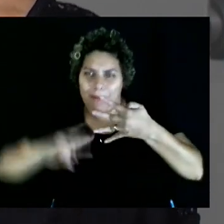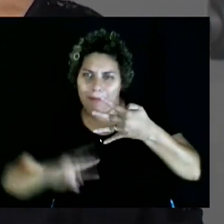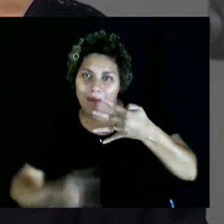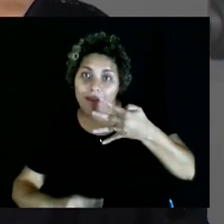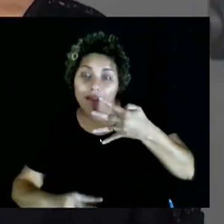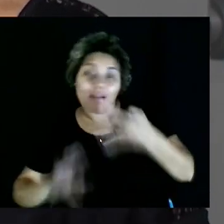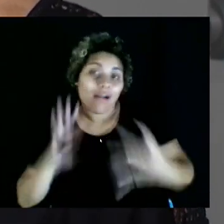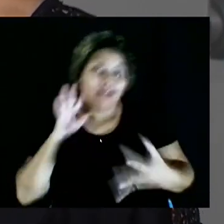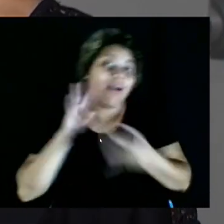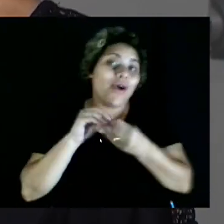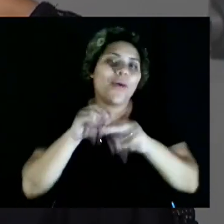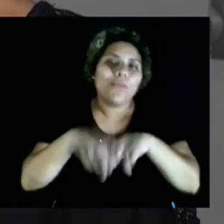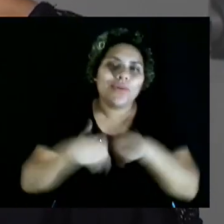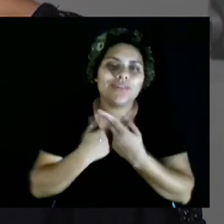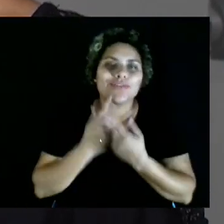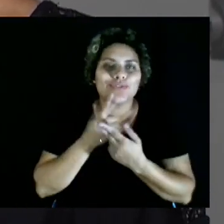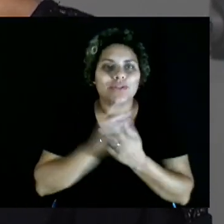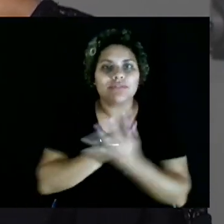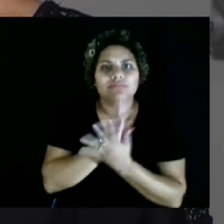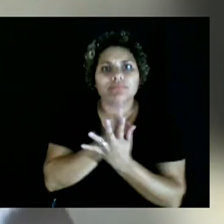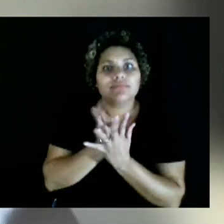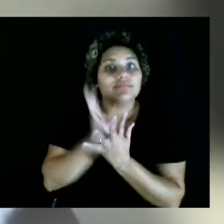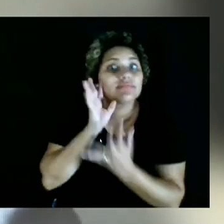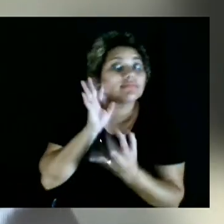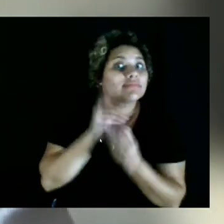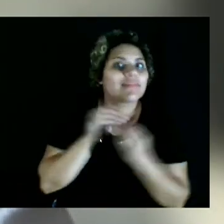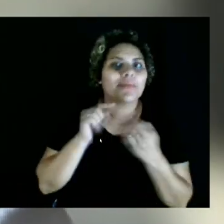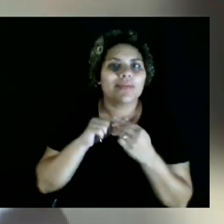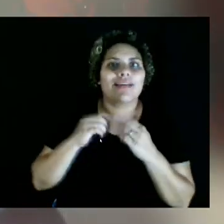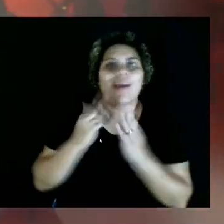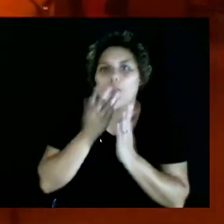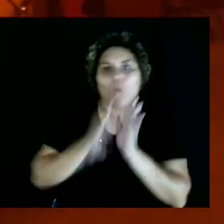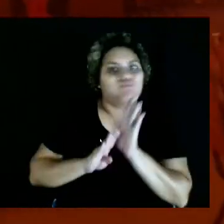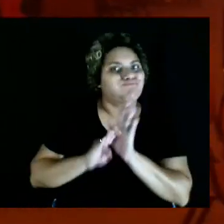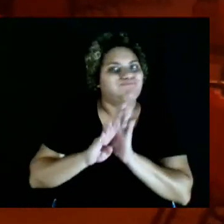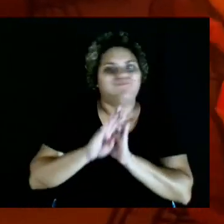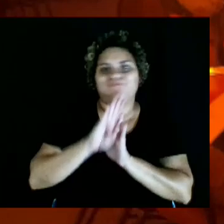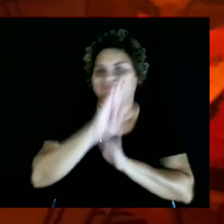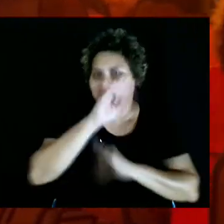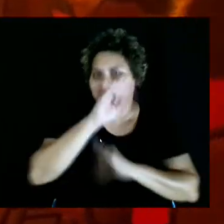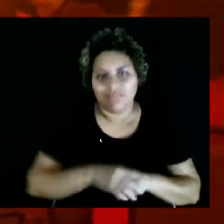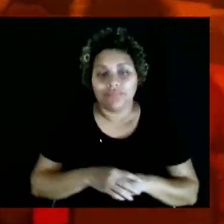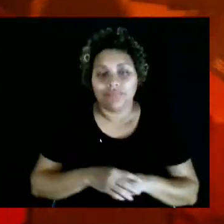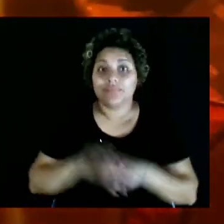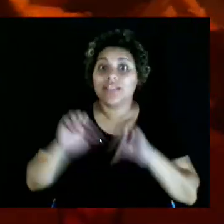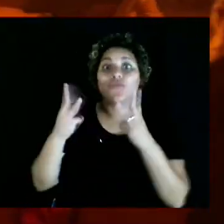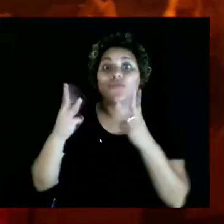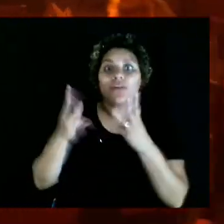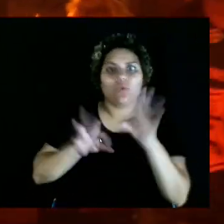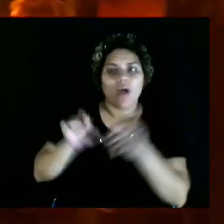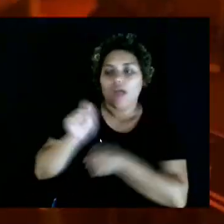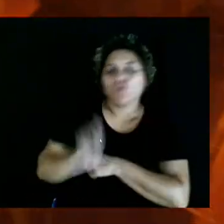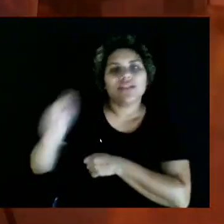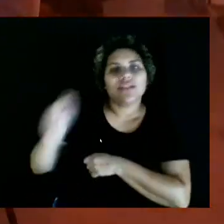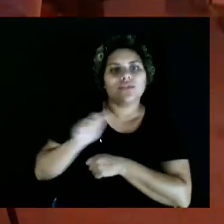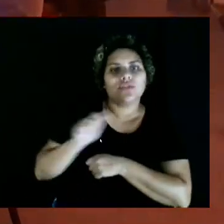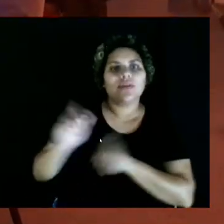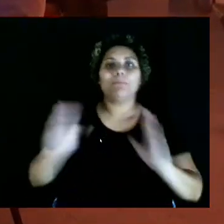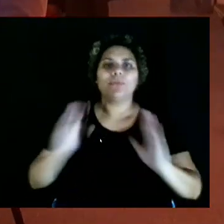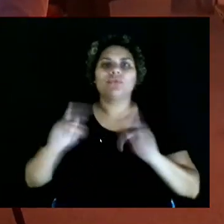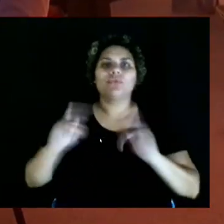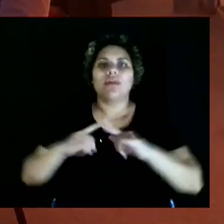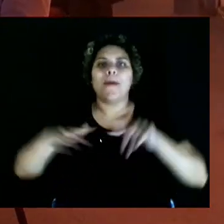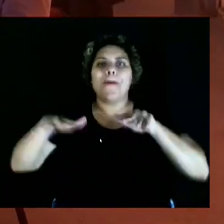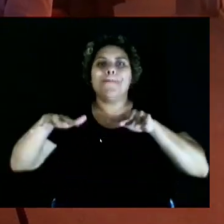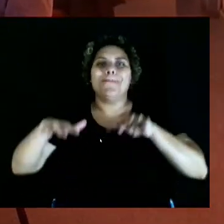cria uma escalada de crescimento para tantas outras empresas, né? Primeiro que os eventos associativos, eles acontecem em período de baixa temporada, portanto quase